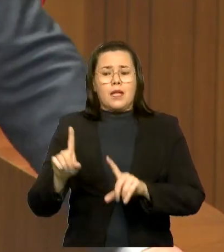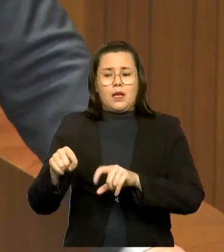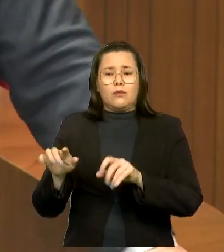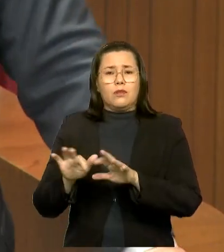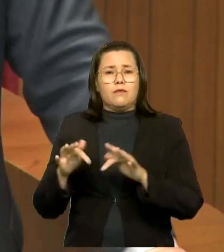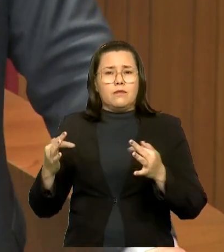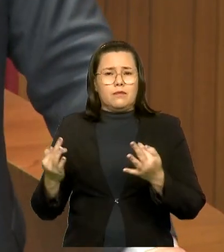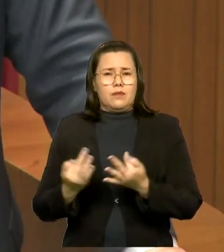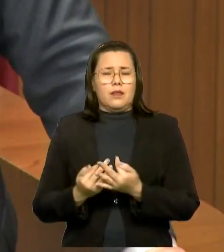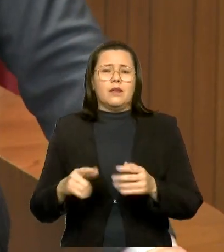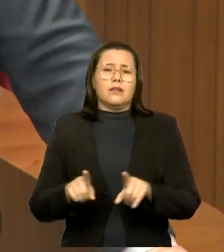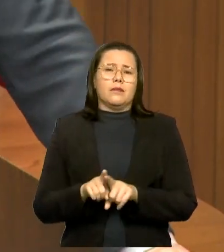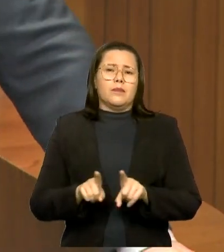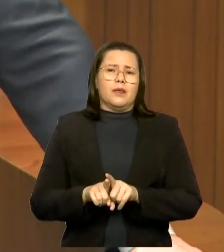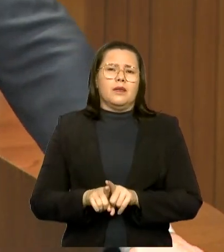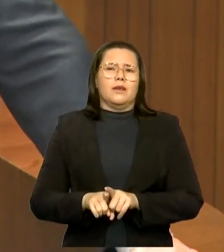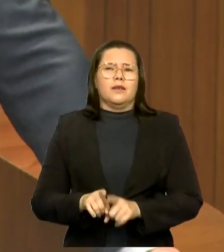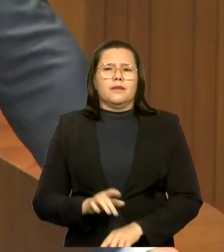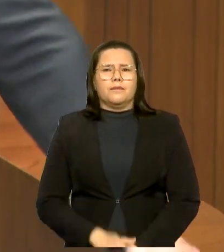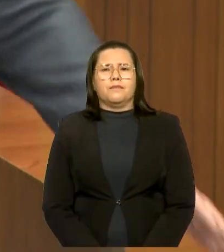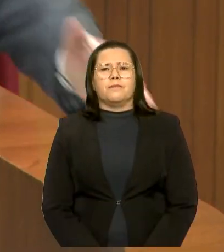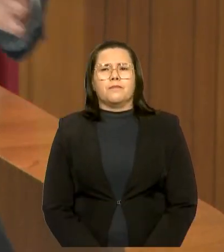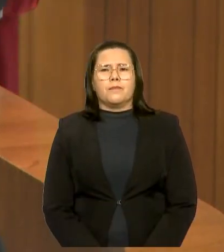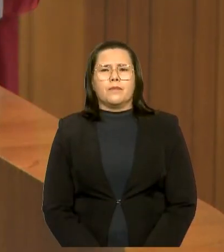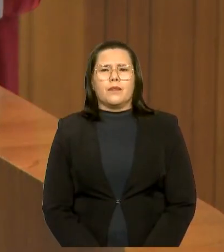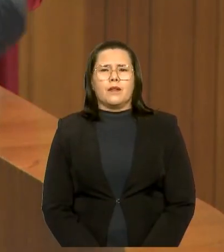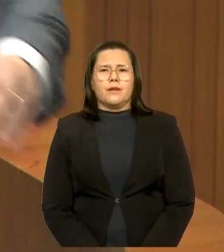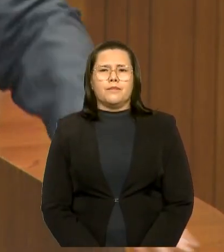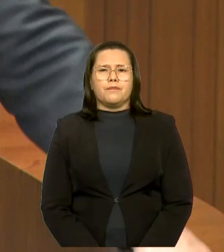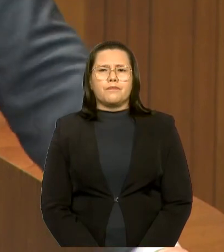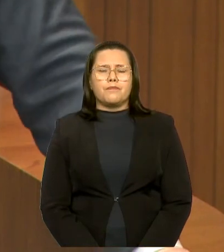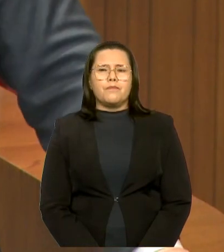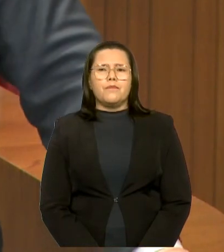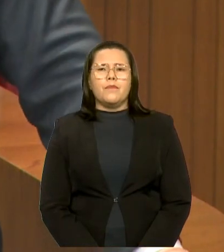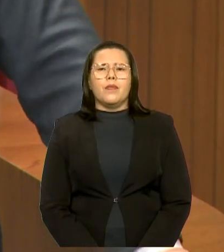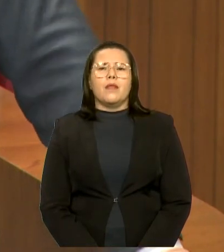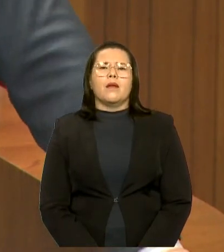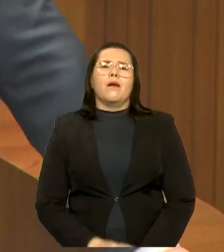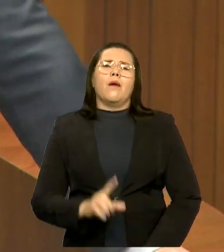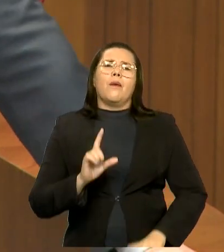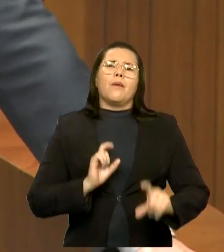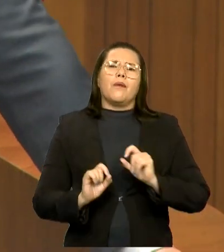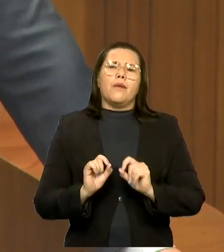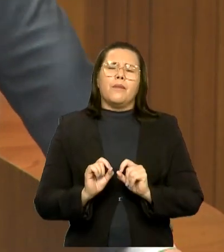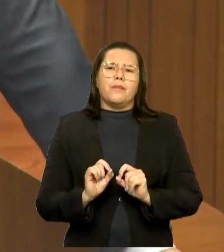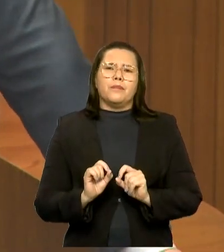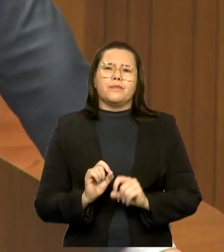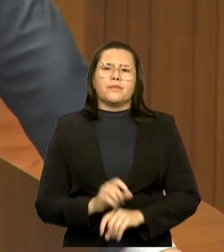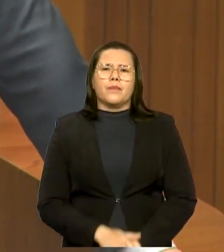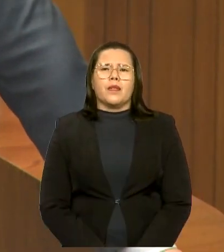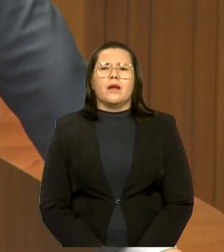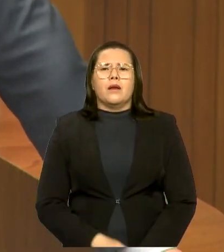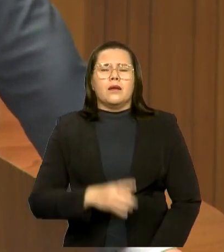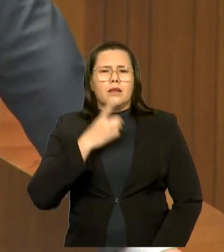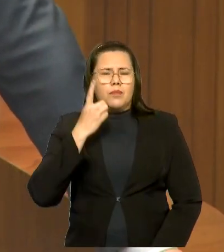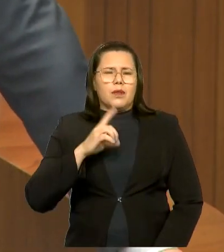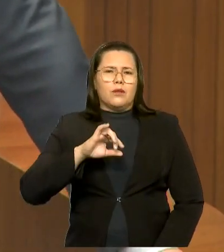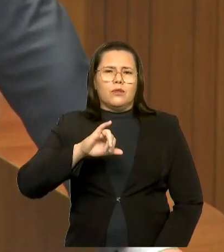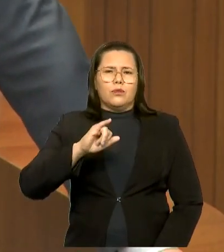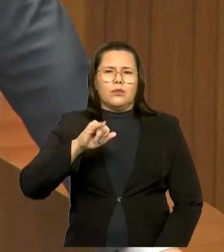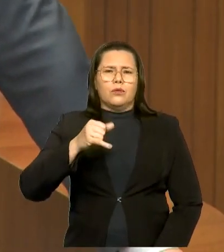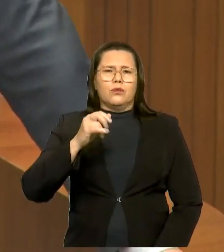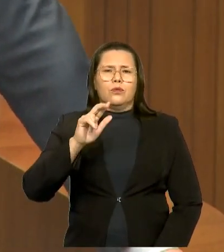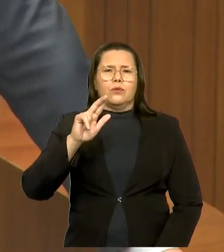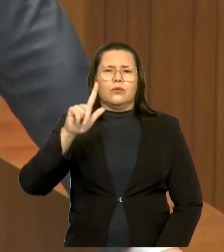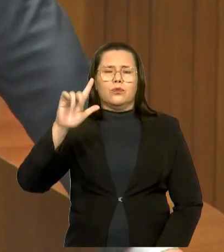honra de conduzir aquela secretaria durante um tempo, depois foi para a assistência técnica do governo. Nós lançamos o PROCAF, um